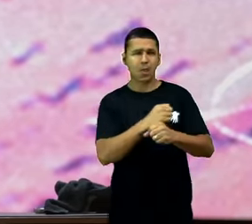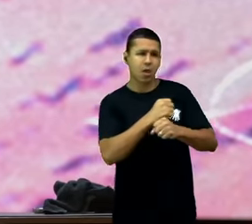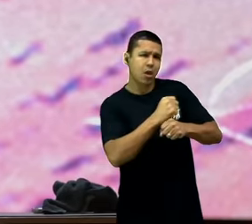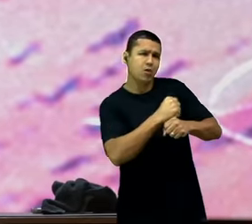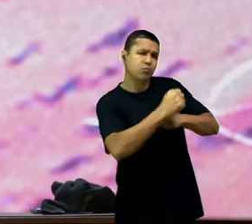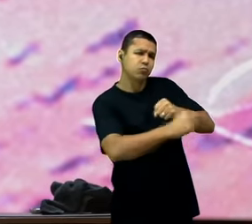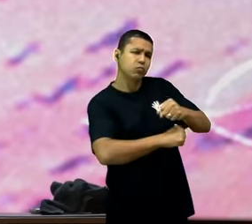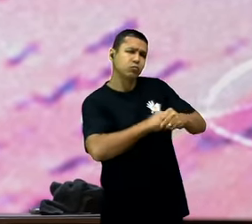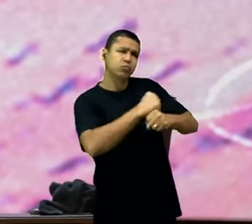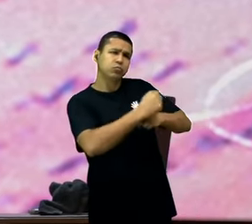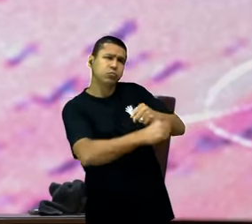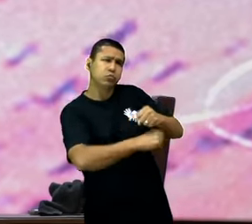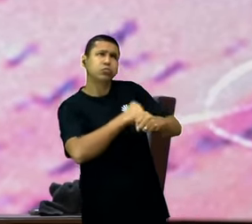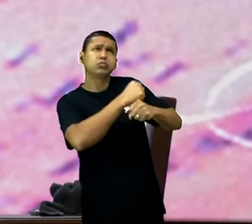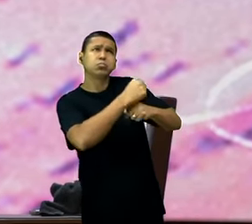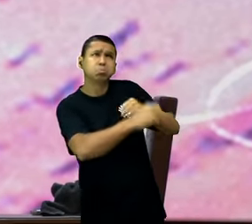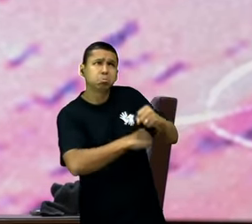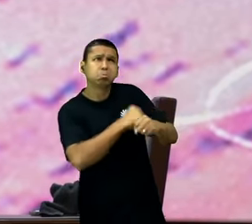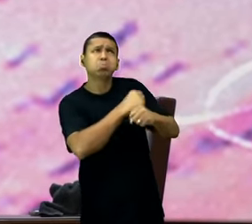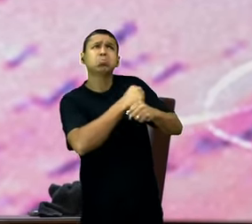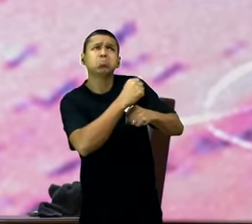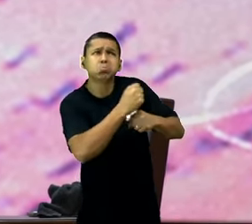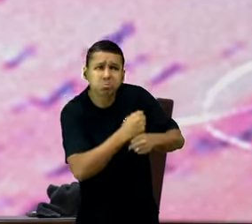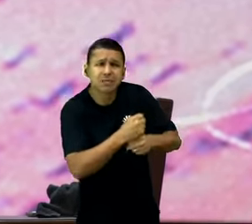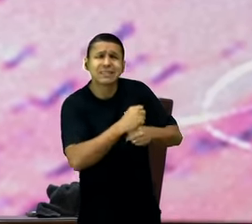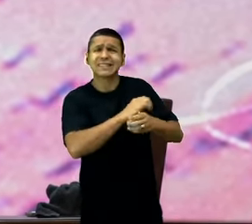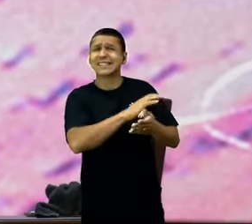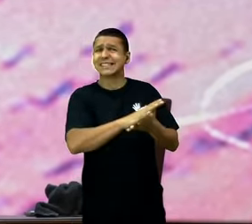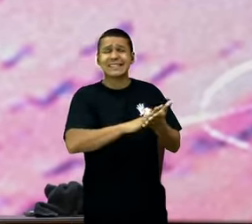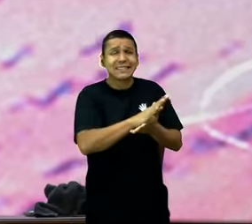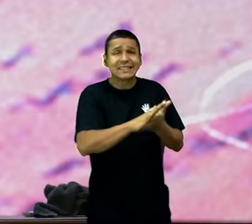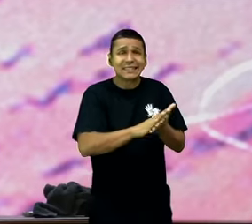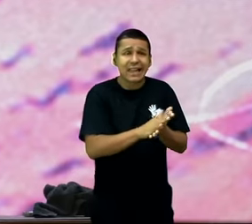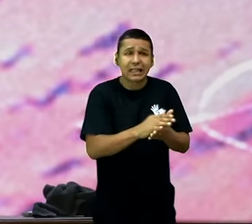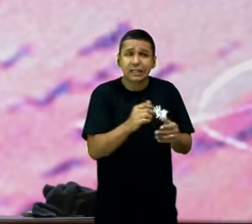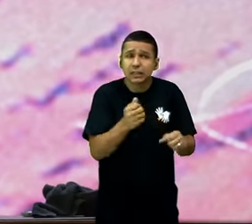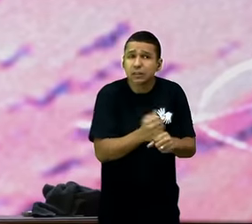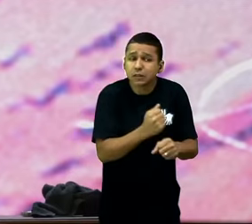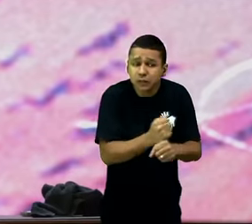de Abraão edificando o altar. Aquele menino nunca viu o pai consagrando o altar a Deus.